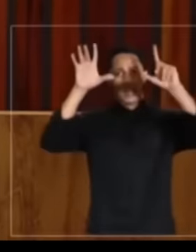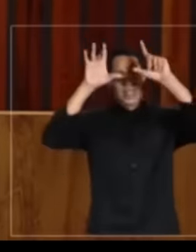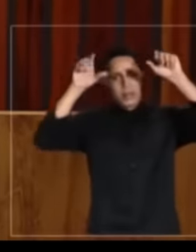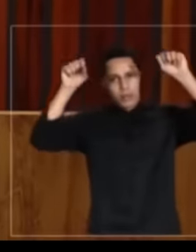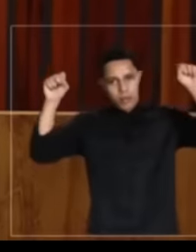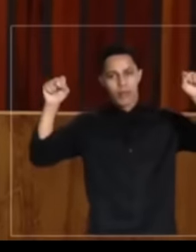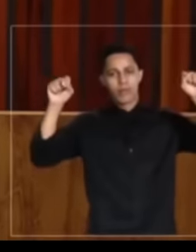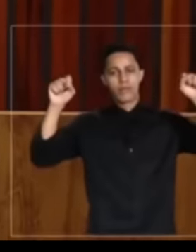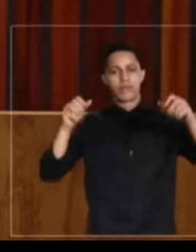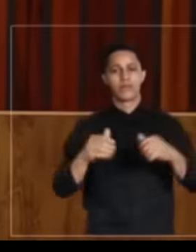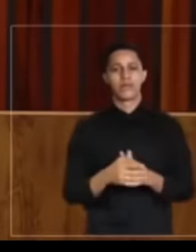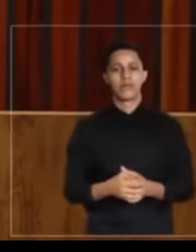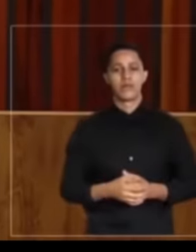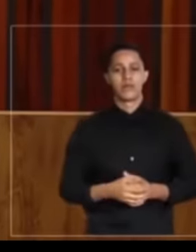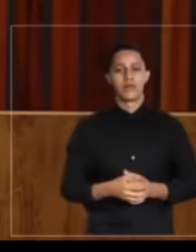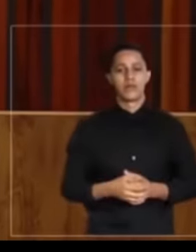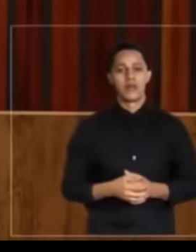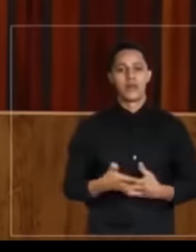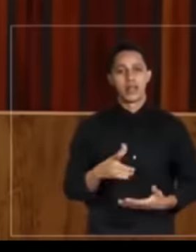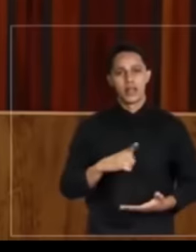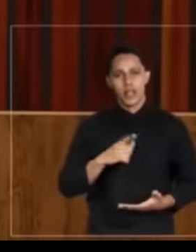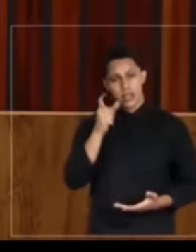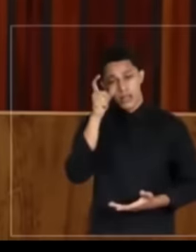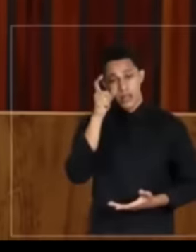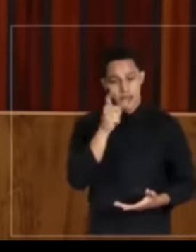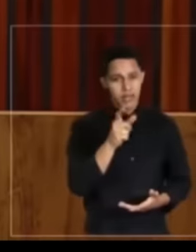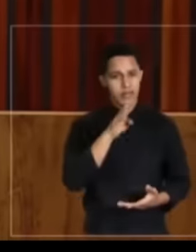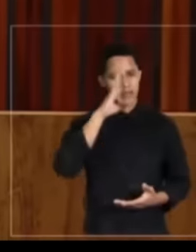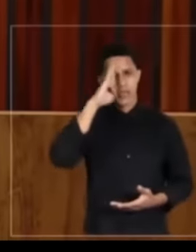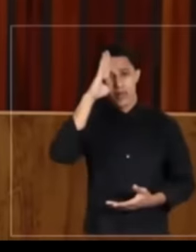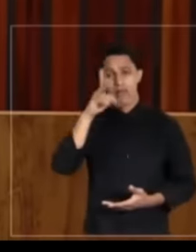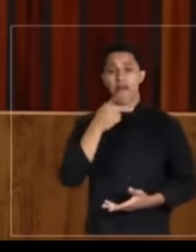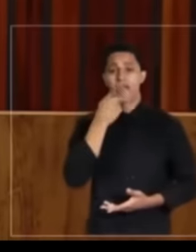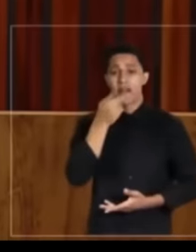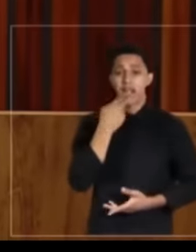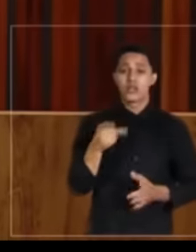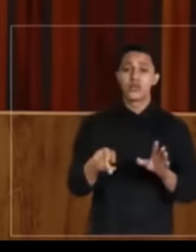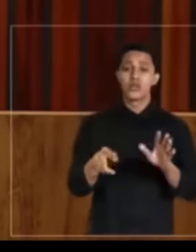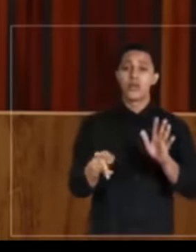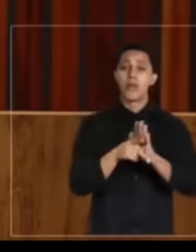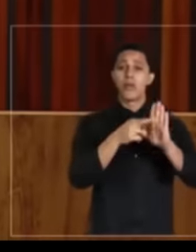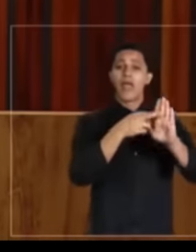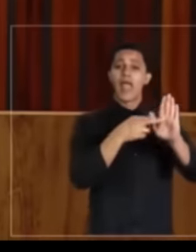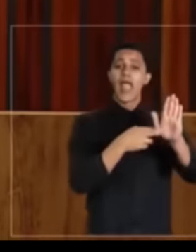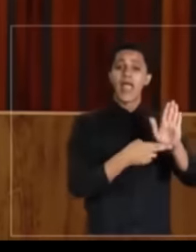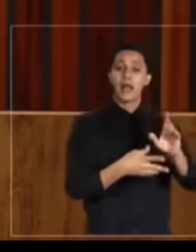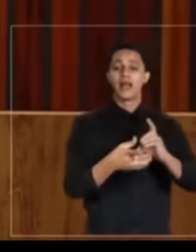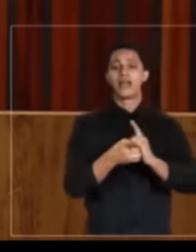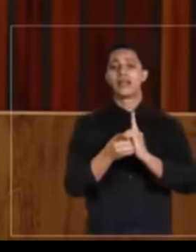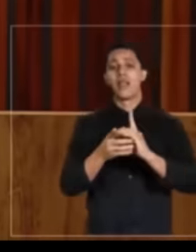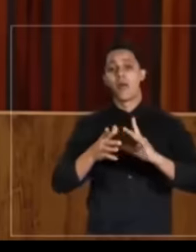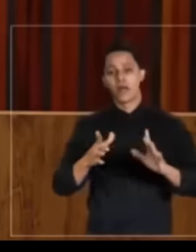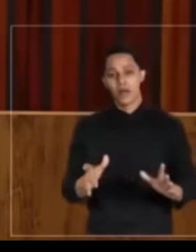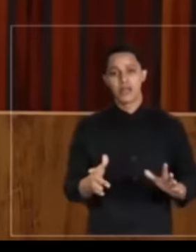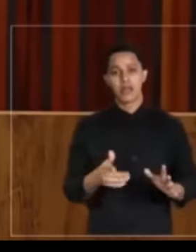eh parando estradas impedindo o direito de ir e vir das pessoas inclusive pessoas